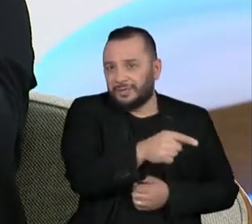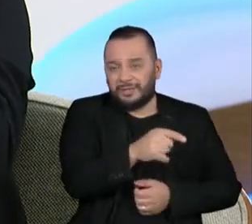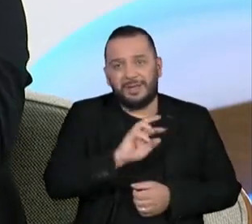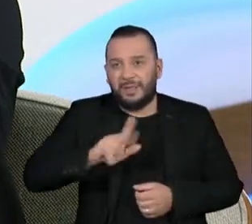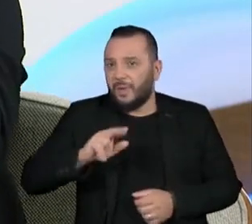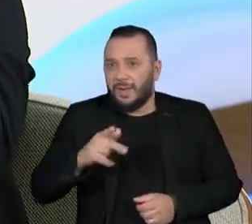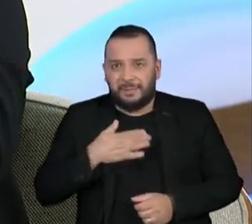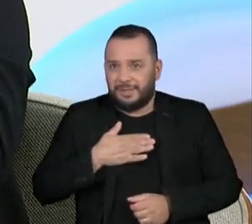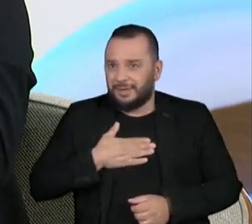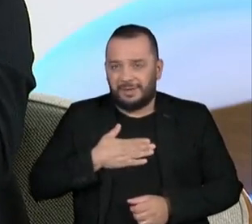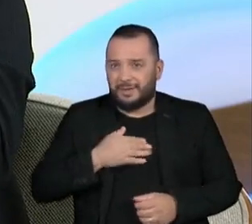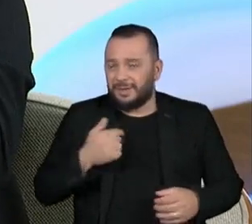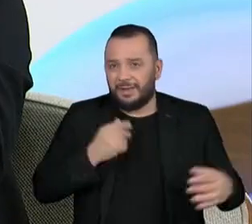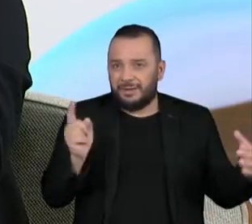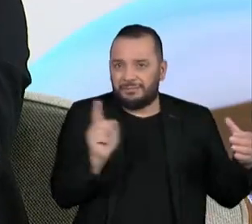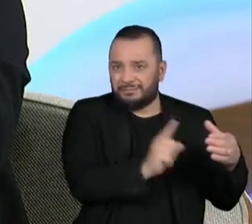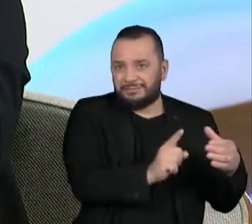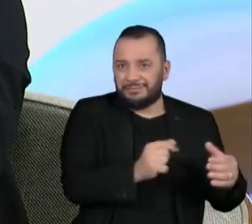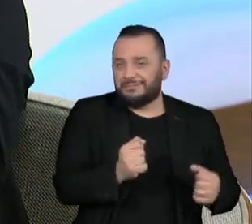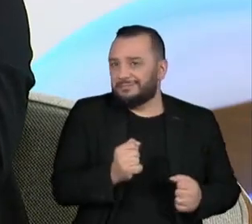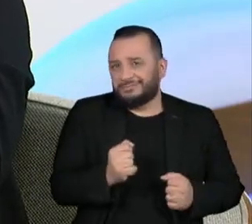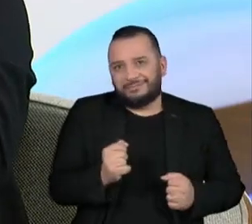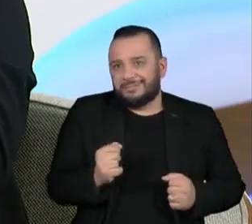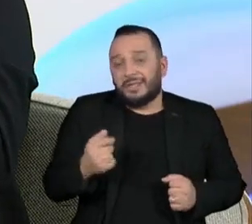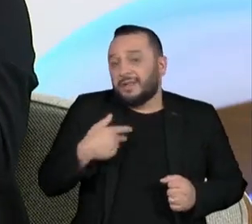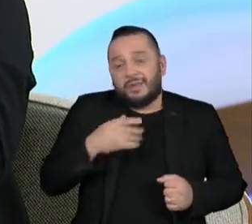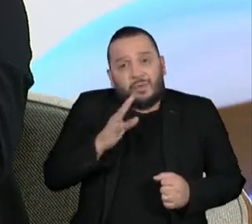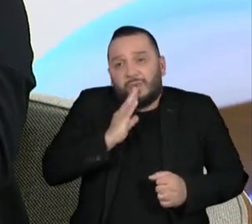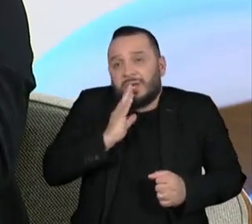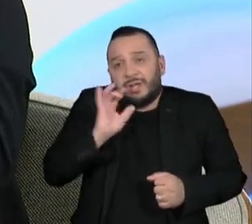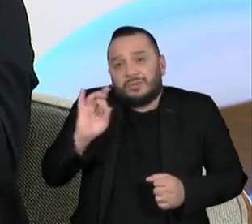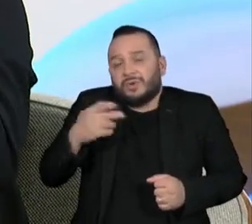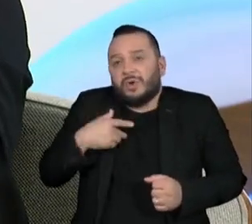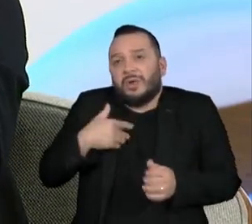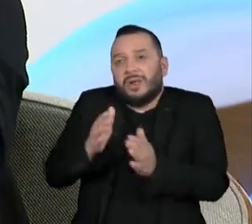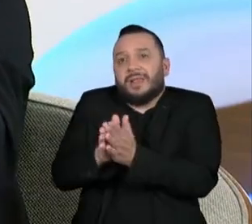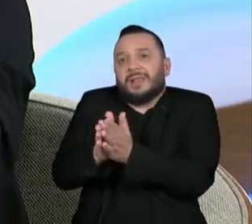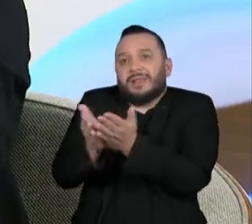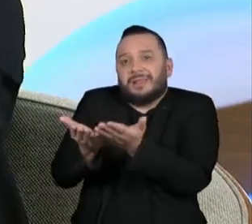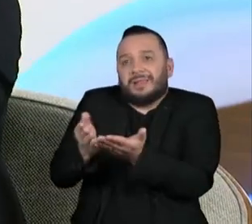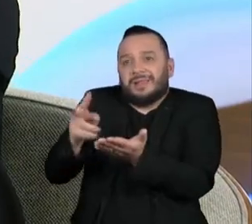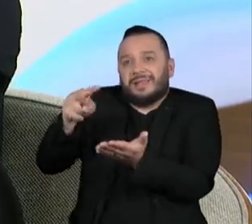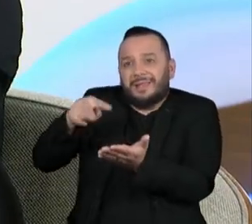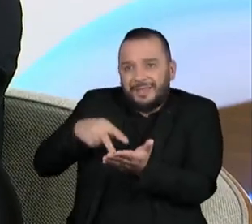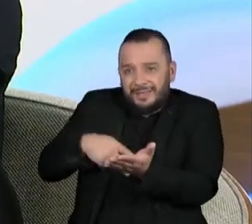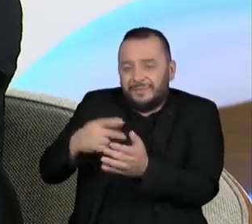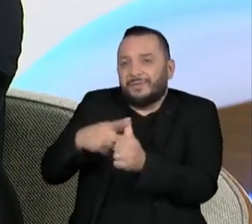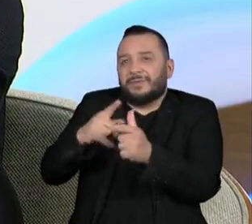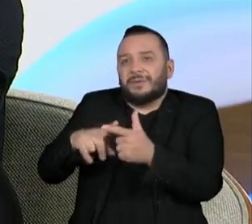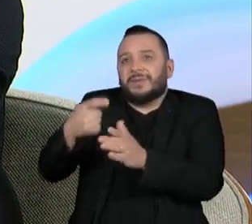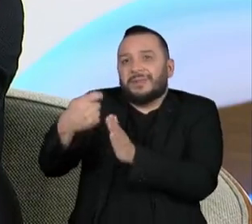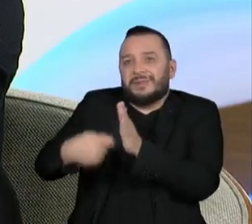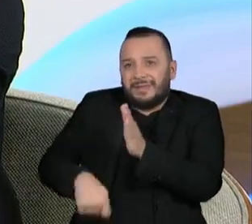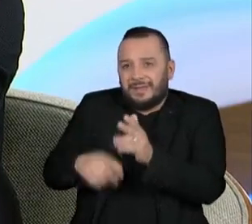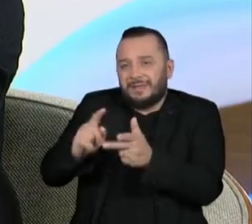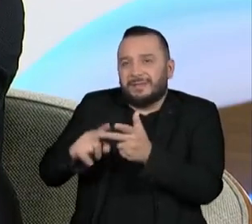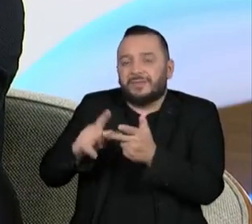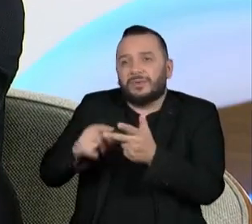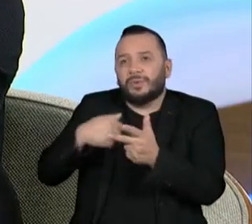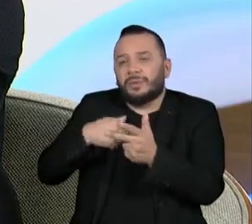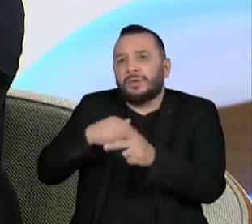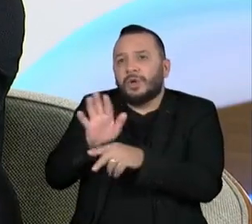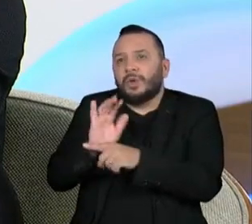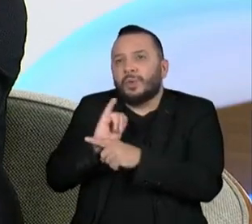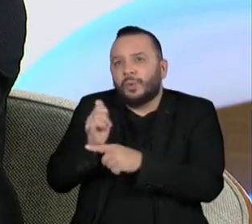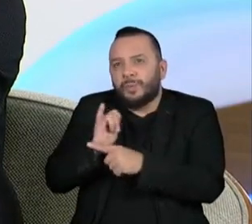conheço pela mediação dos livros, dos textos e de alguns testemunhos e até de algum cinema,